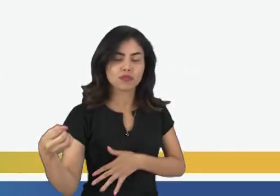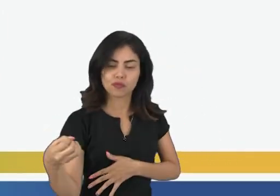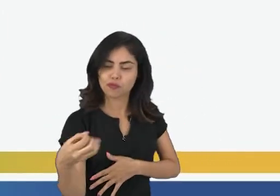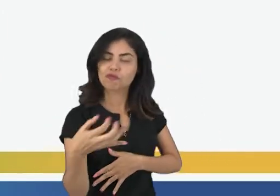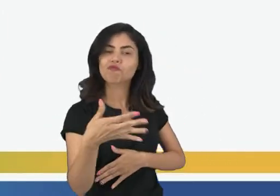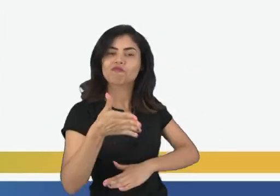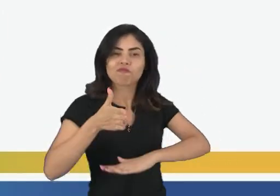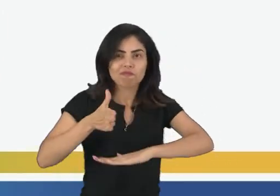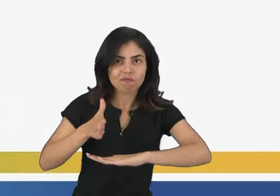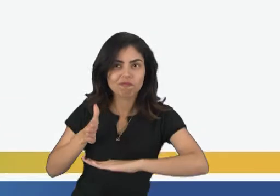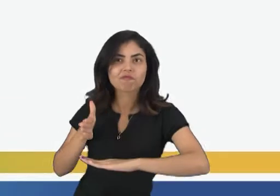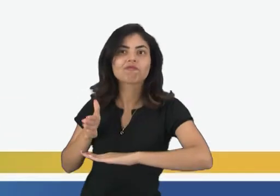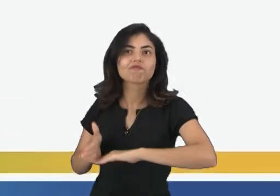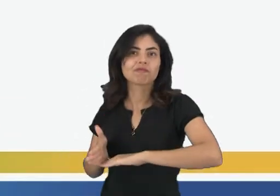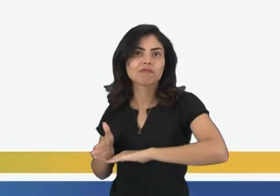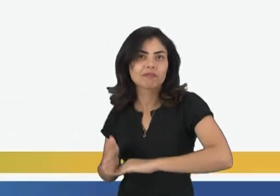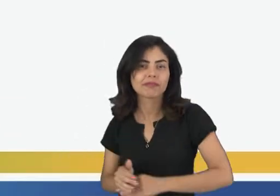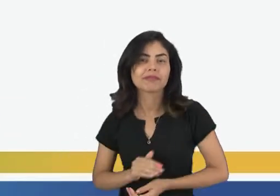modernizar.